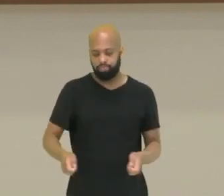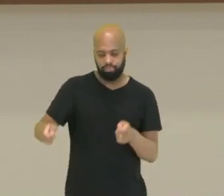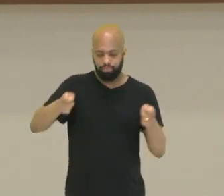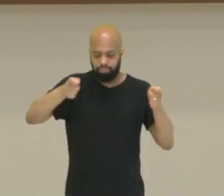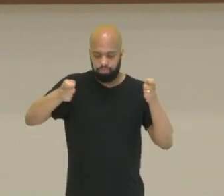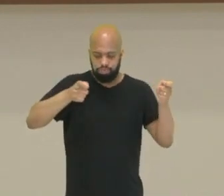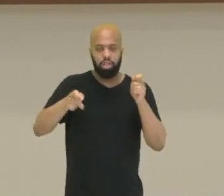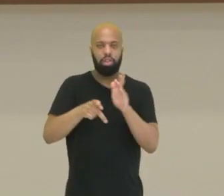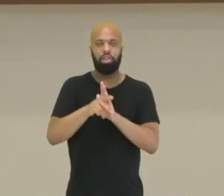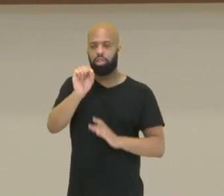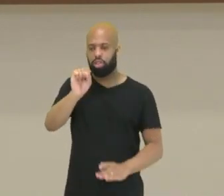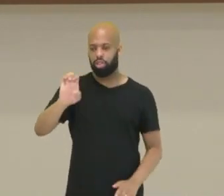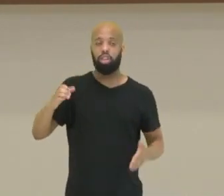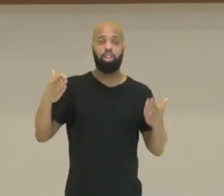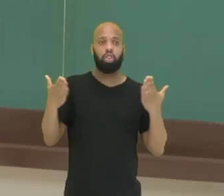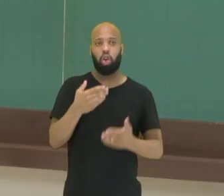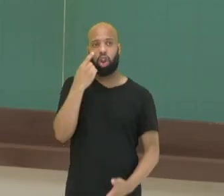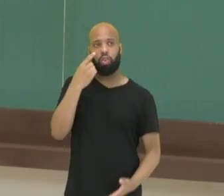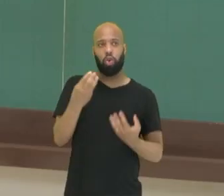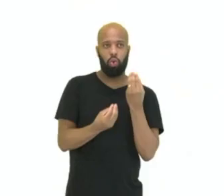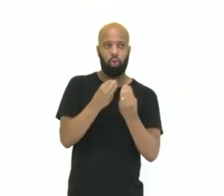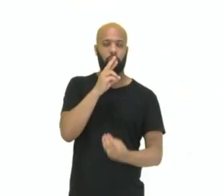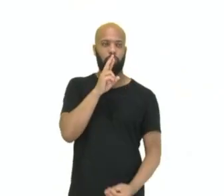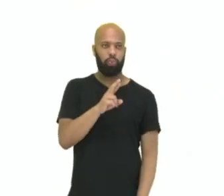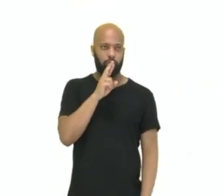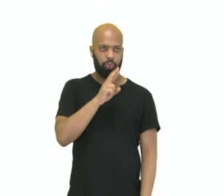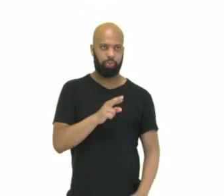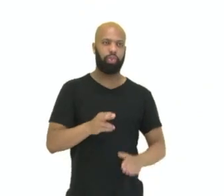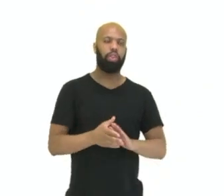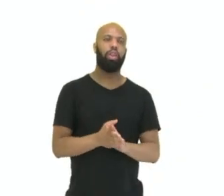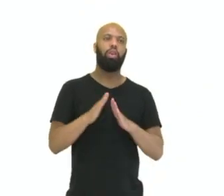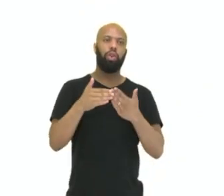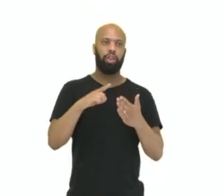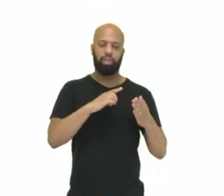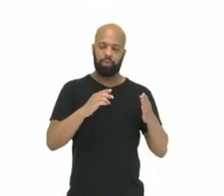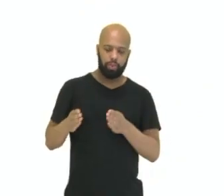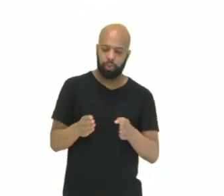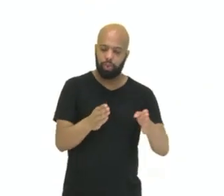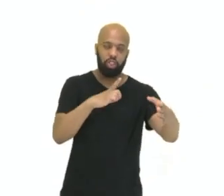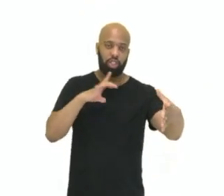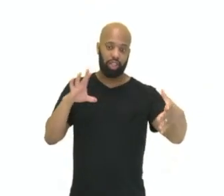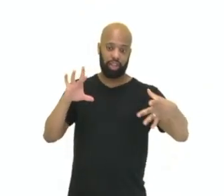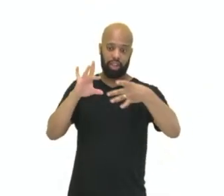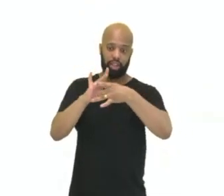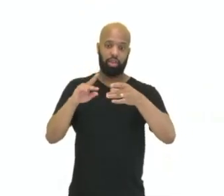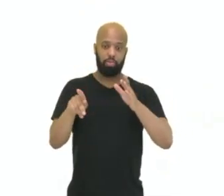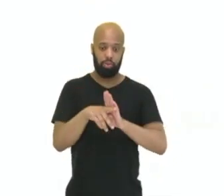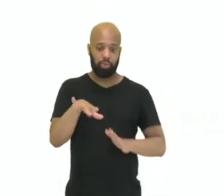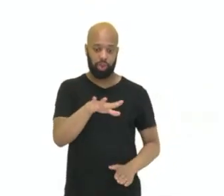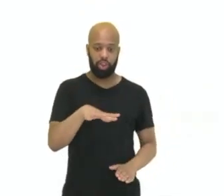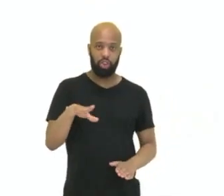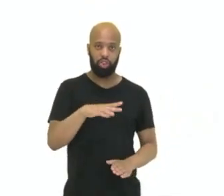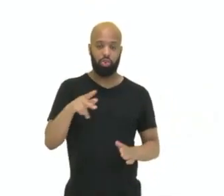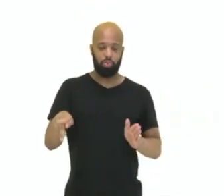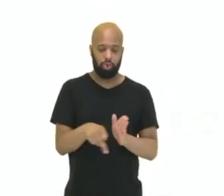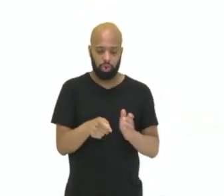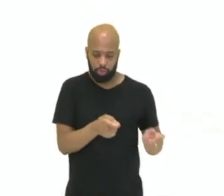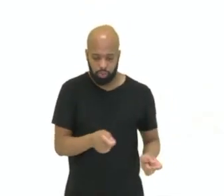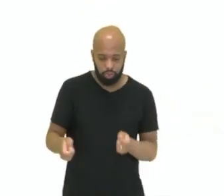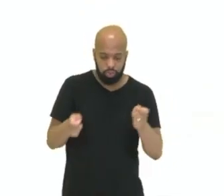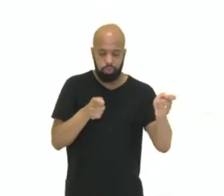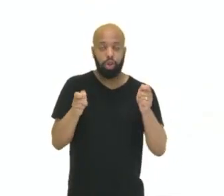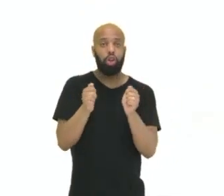região Sudeste. Então vamos ver juntos ali como ficou a nossa resposta, né? A estrada ligava as regiões de mineração com os portos,